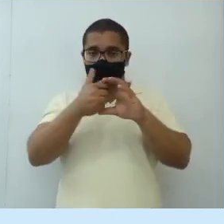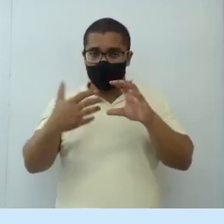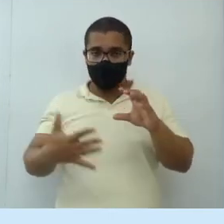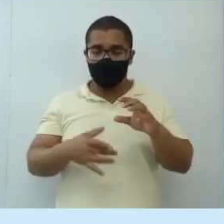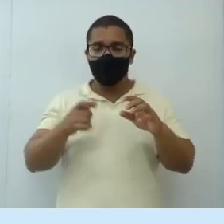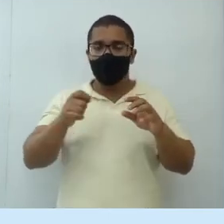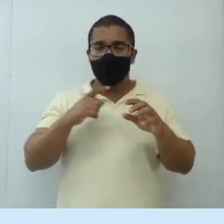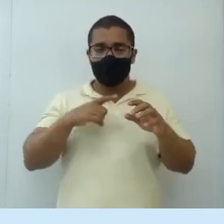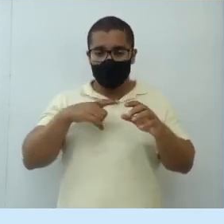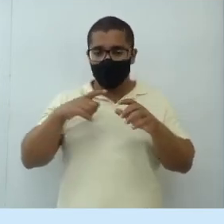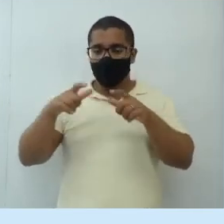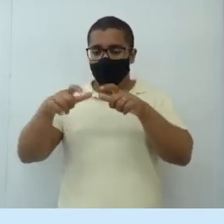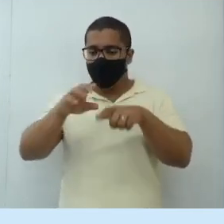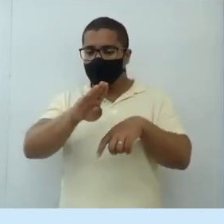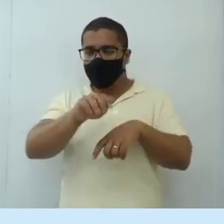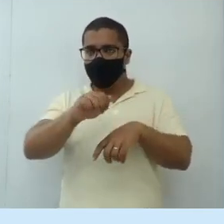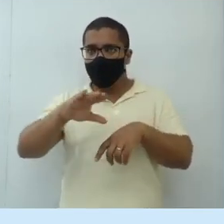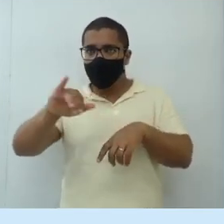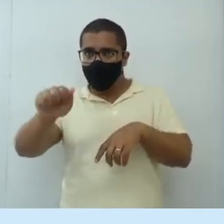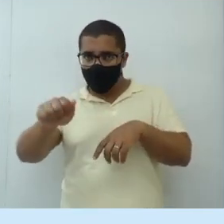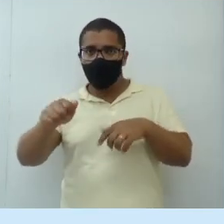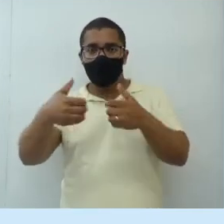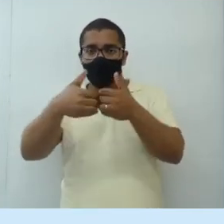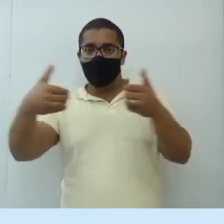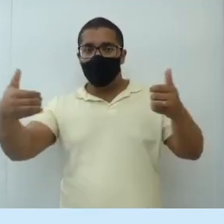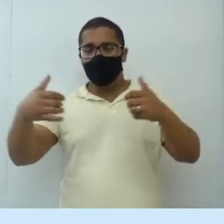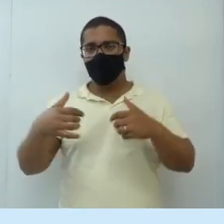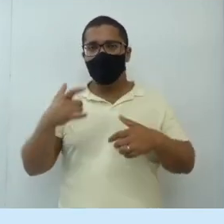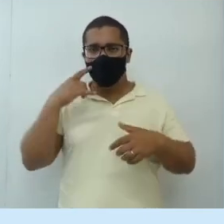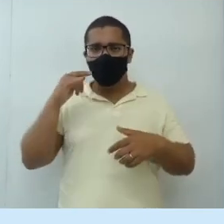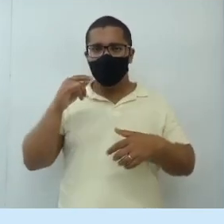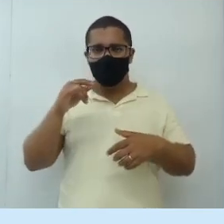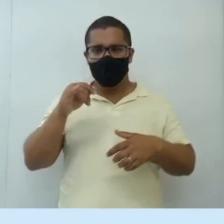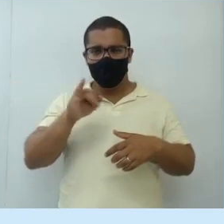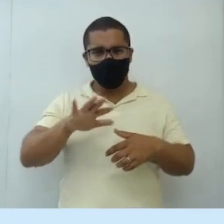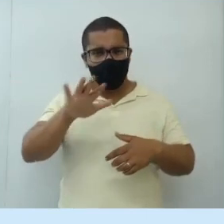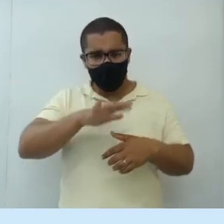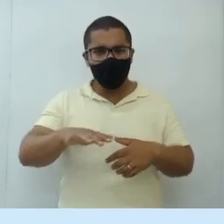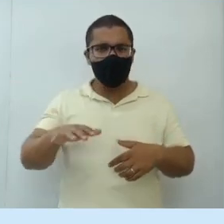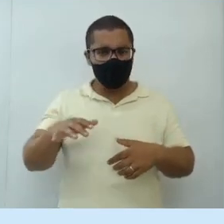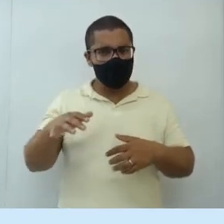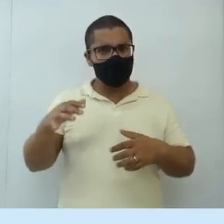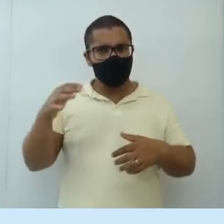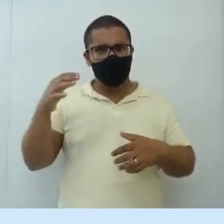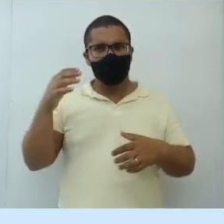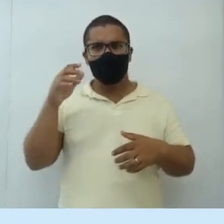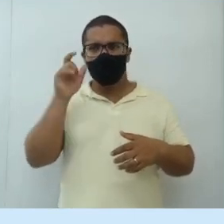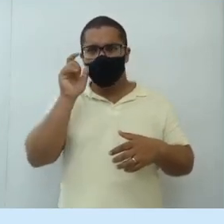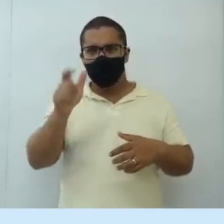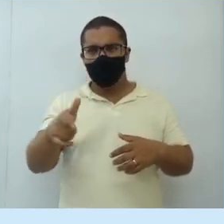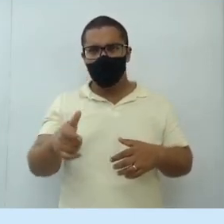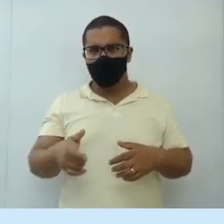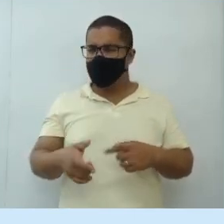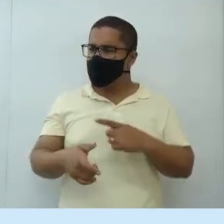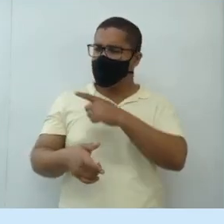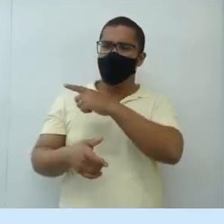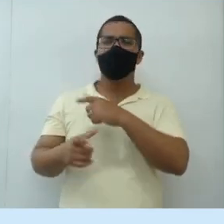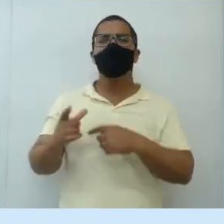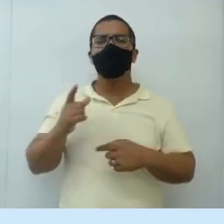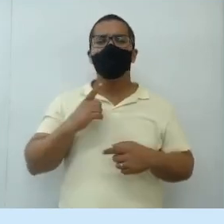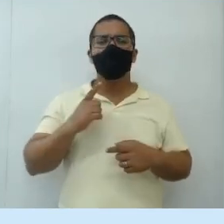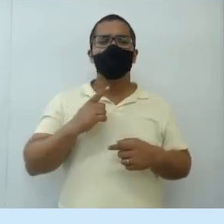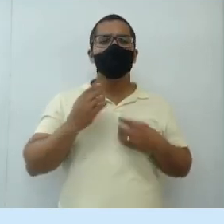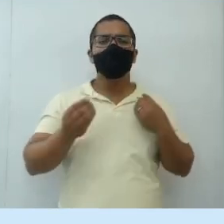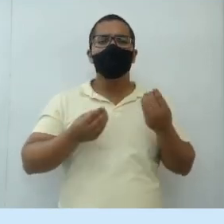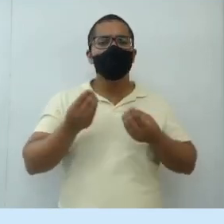bacias sei se você ta vendo nesta imagem muito interessante muito bem didática como quais são os componentes de uma